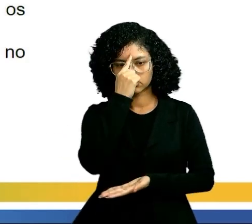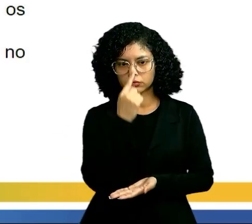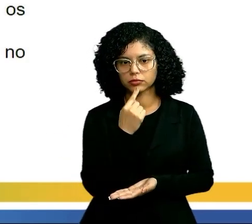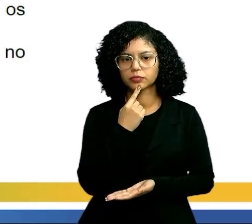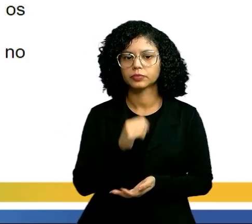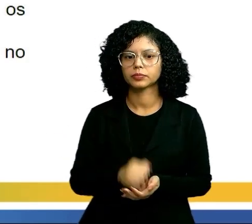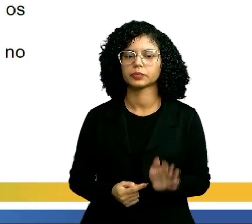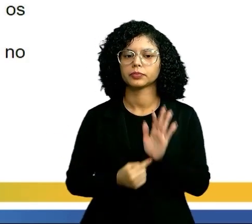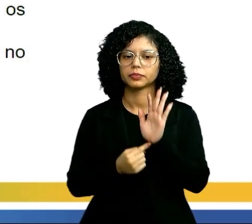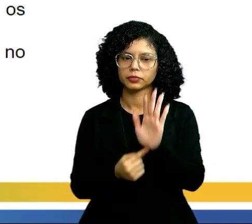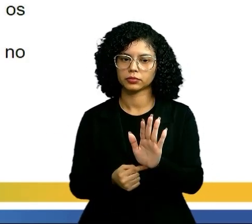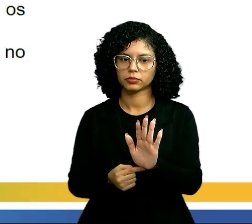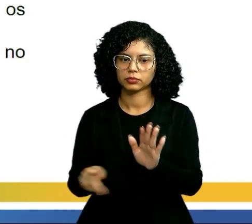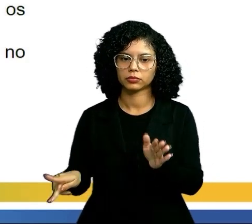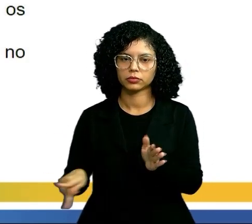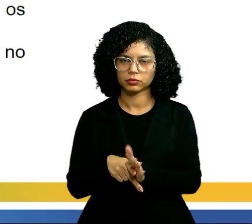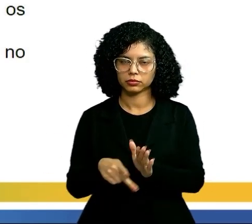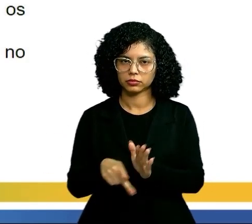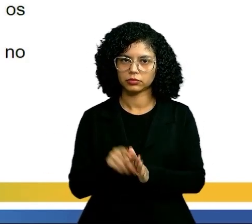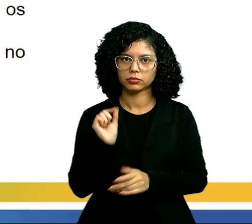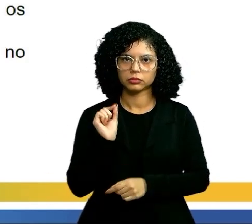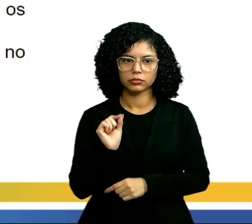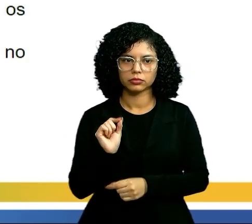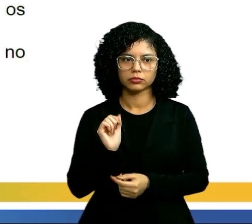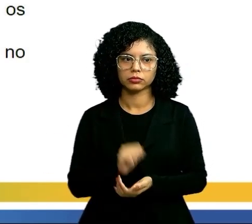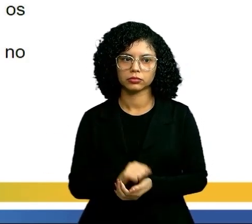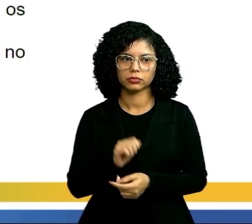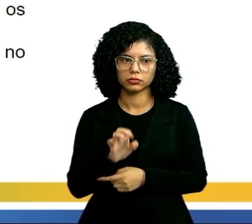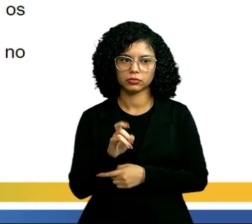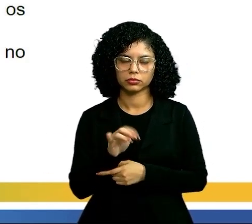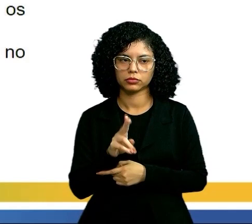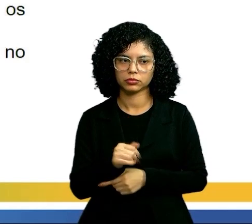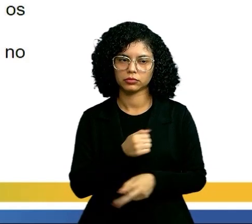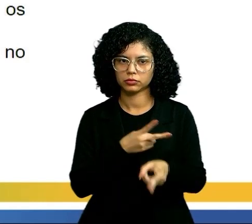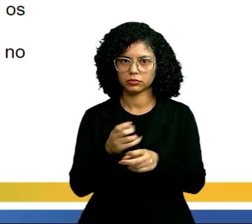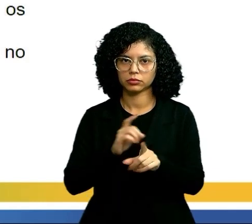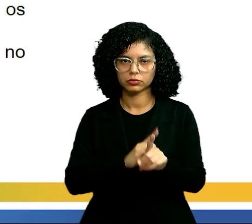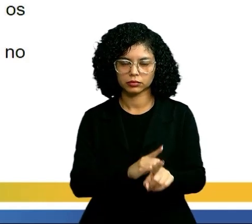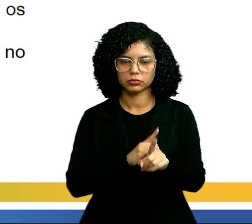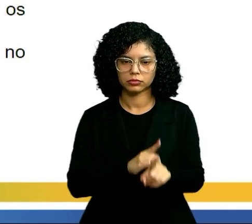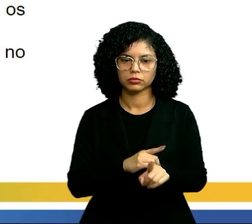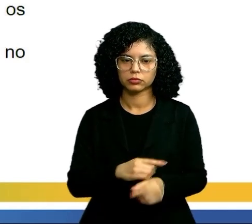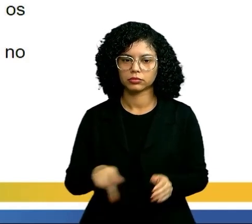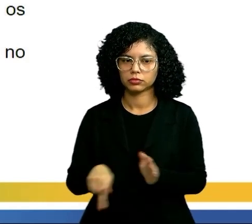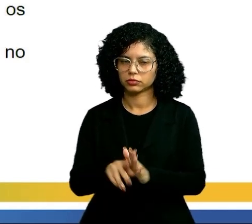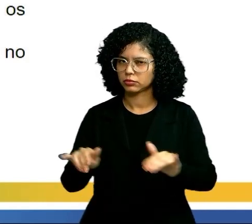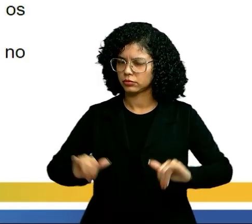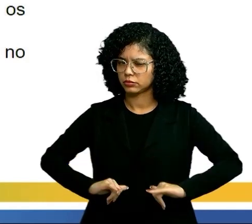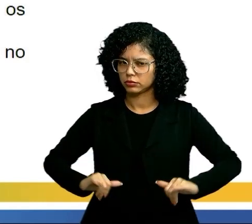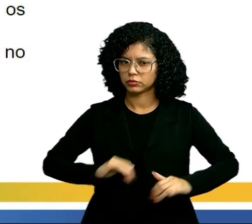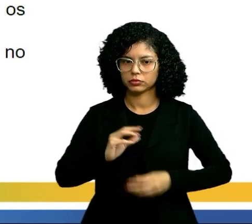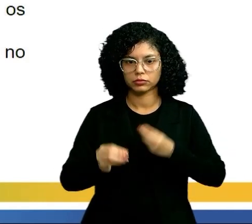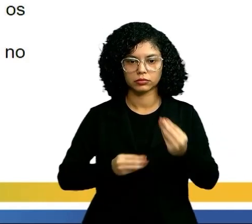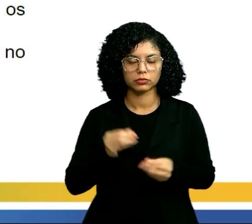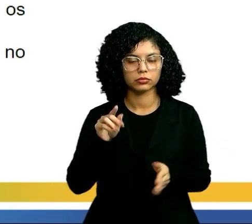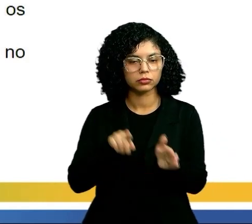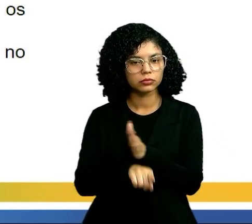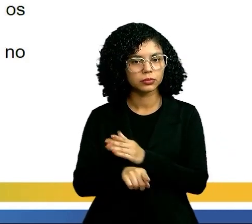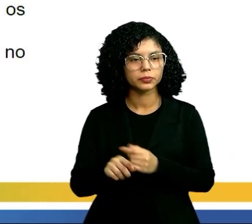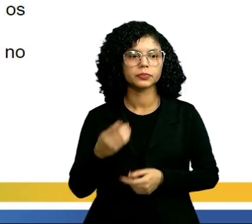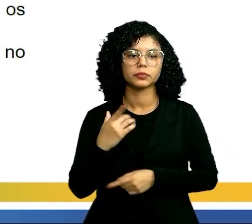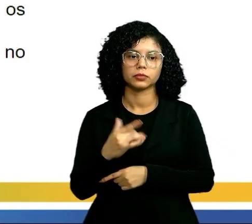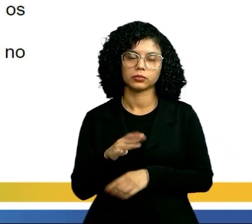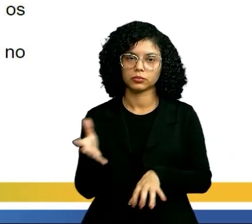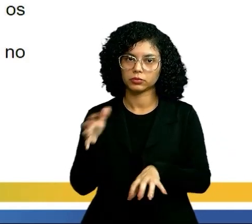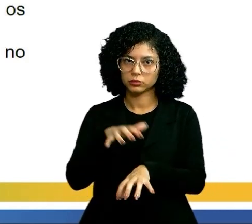representa a questão dos etnocídios e das perseguições, né, sofridas tanto na